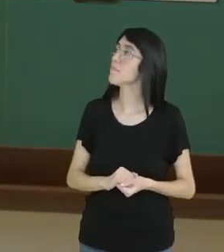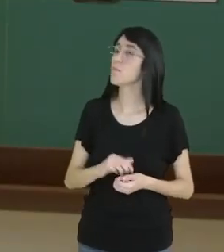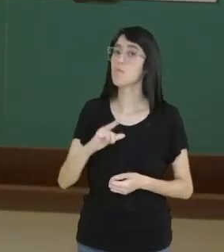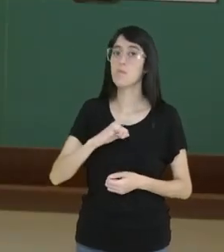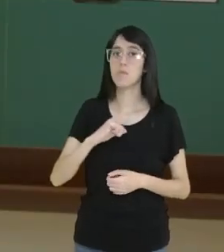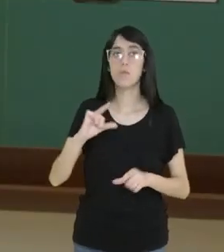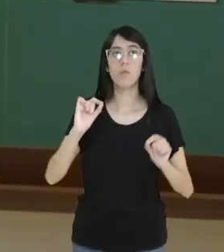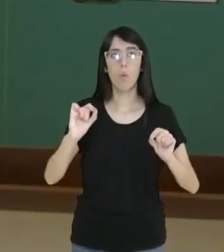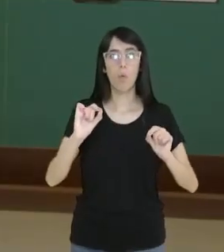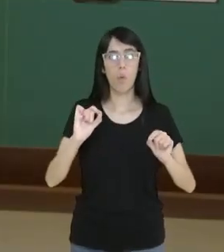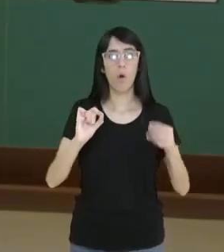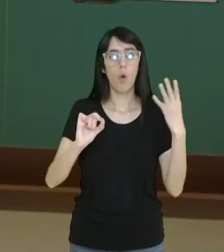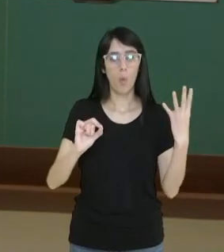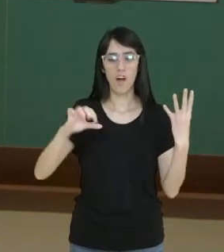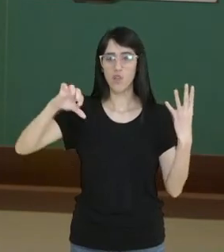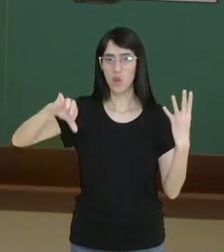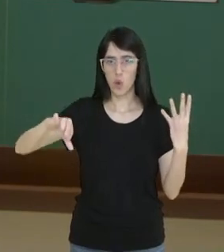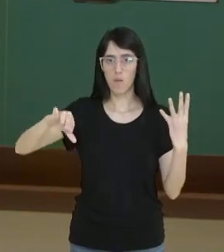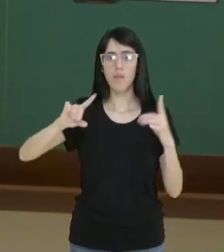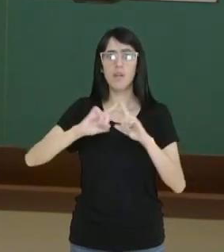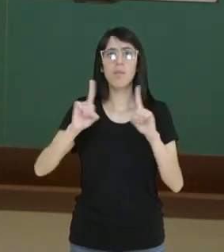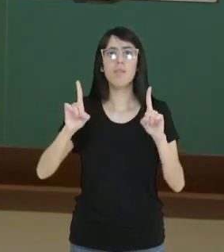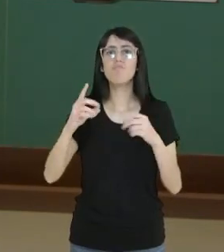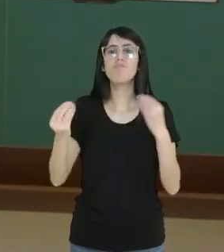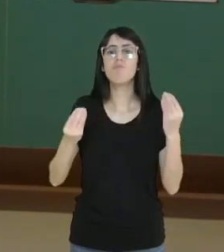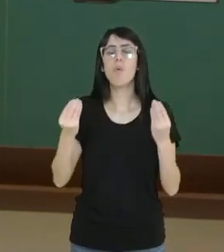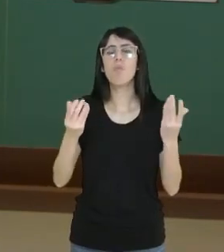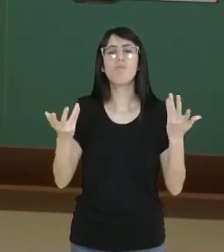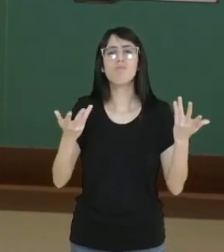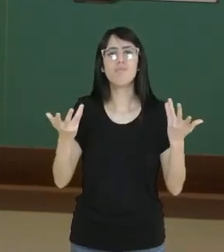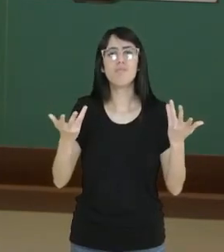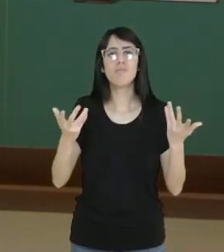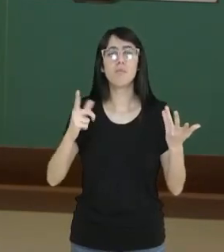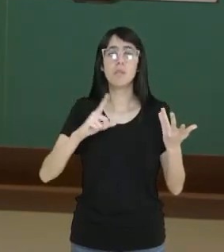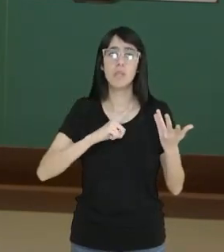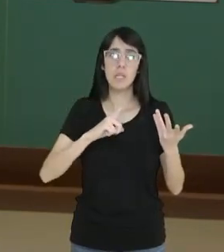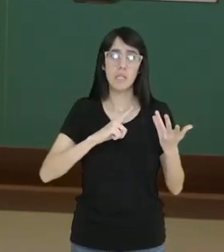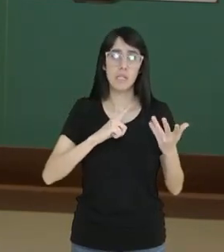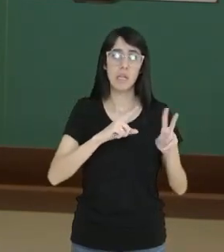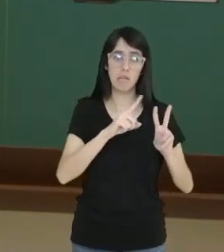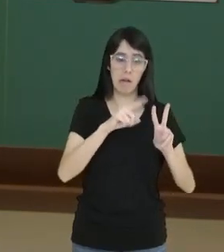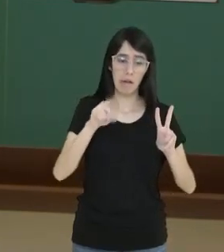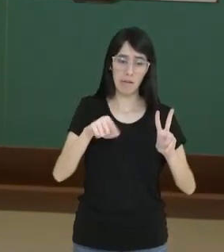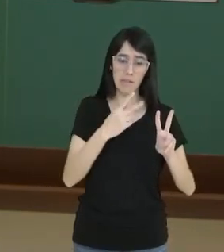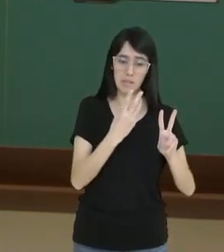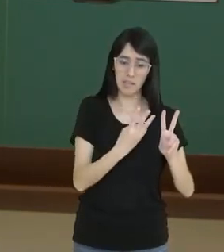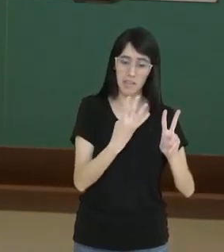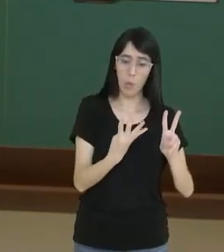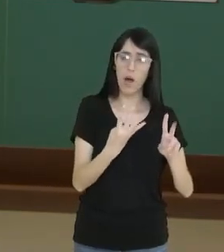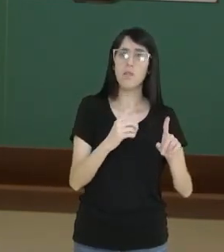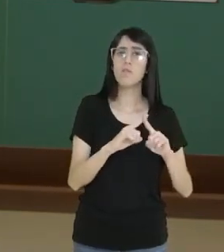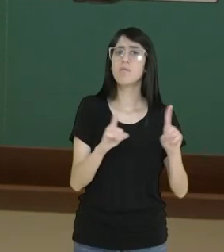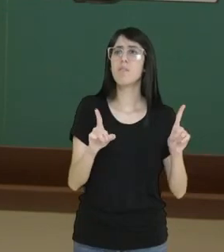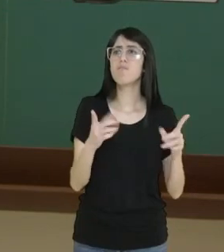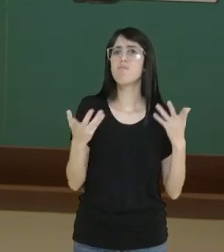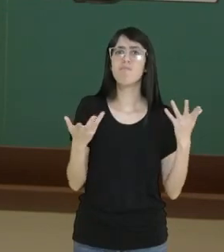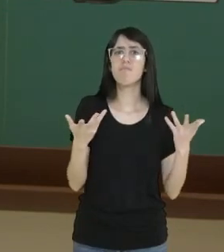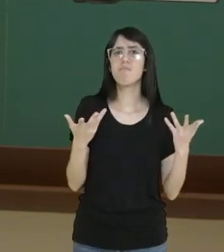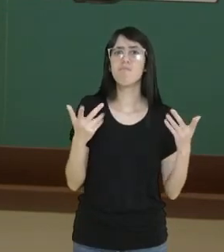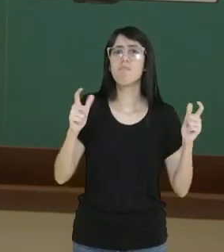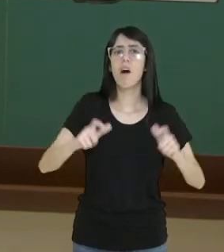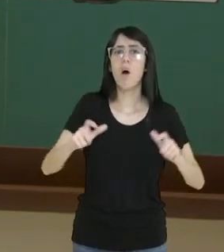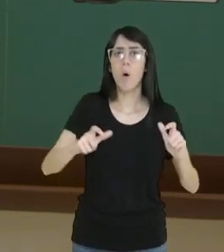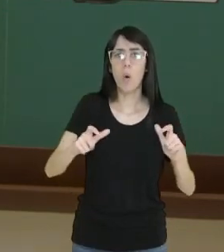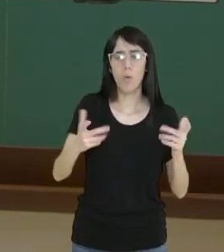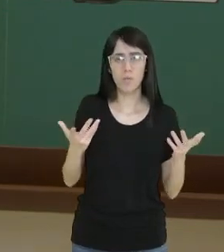4 e 9, mas não está escrito no desenho. Ele disse que uma era a raiz de 34, mas também não está no desenho. E foca no que ele está